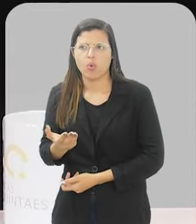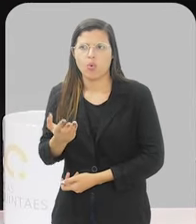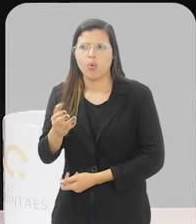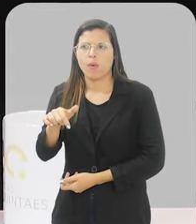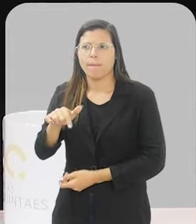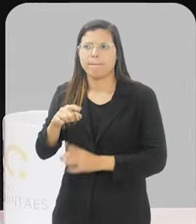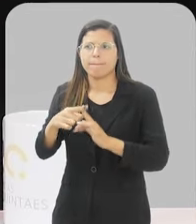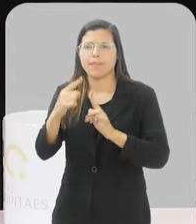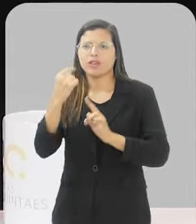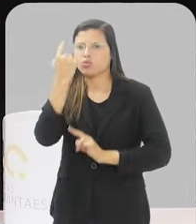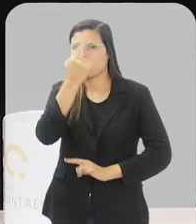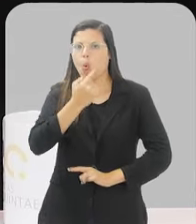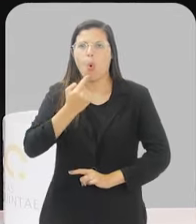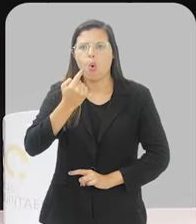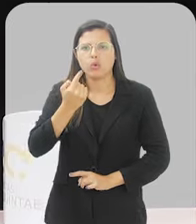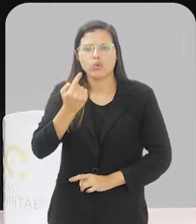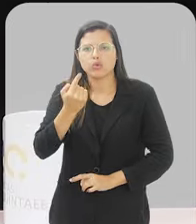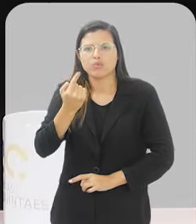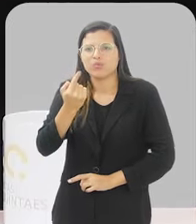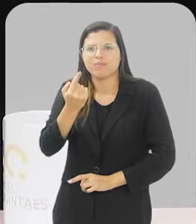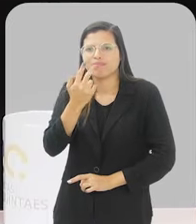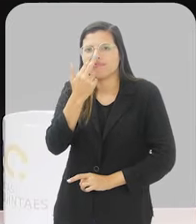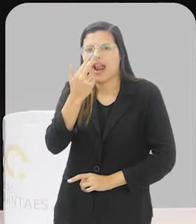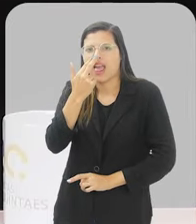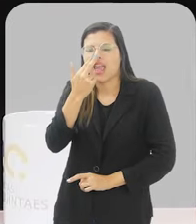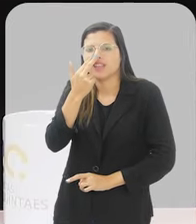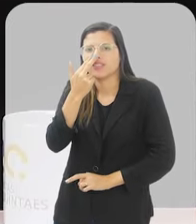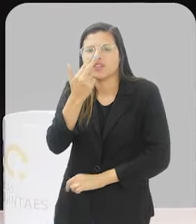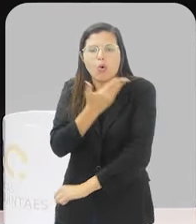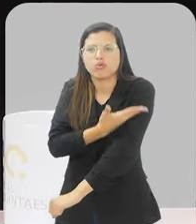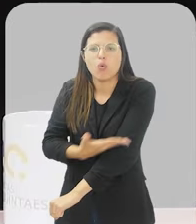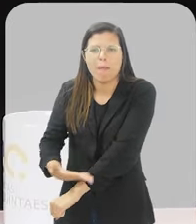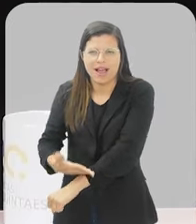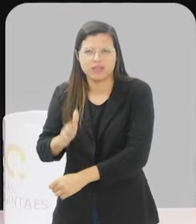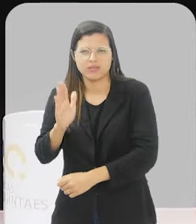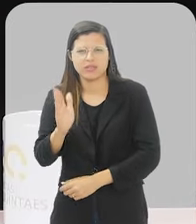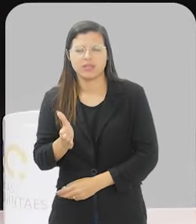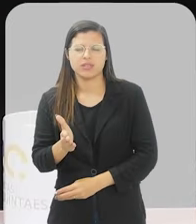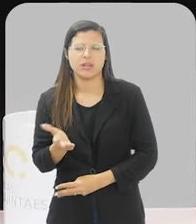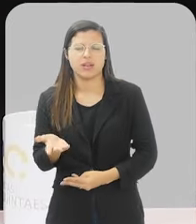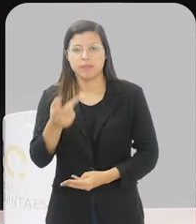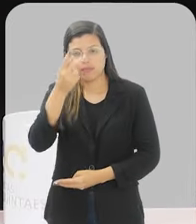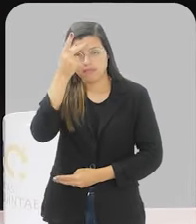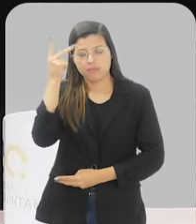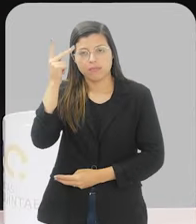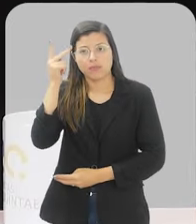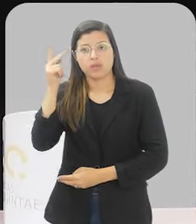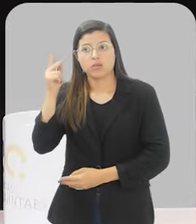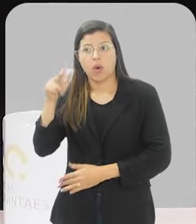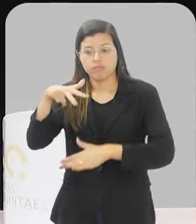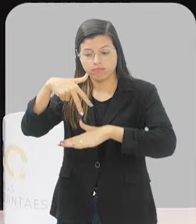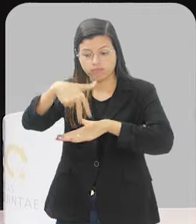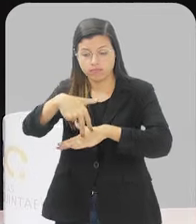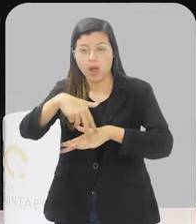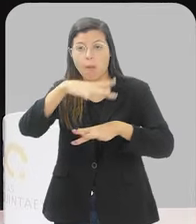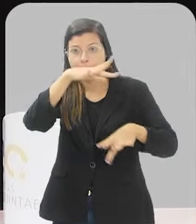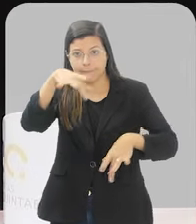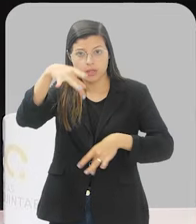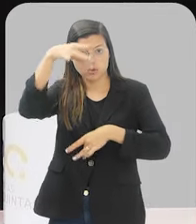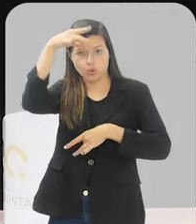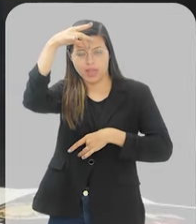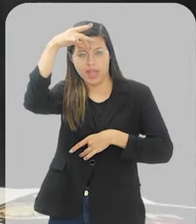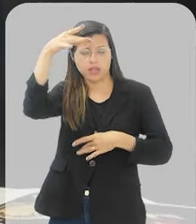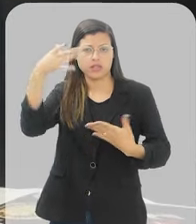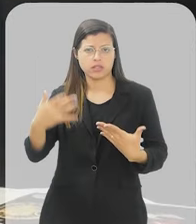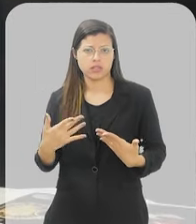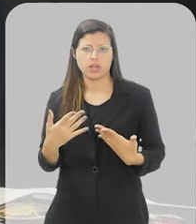com a cara, com a expressão de todo dia. Você não é, não, sabe, aquele ali, quem está ali é o personagem Dom Pedro, não